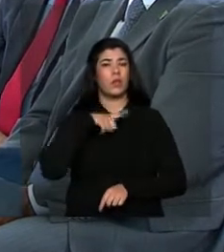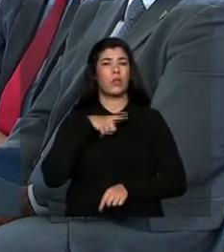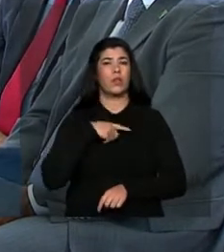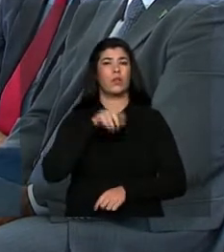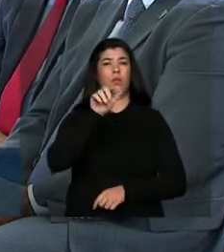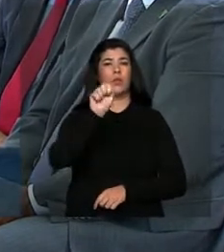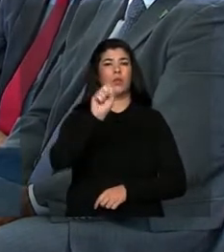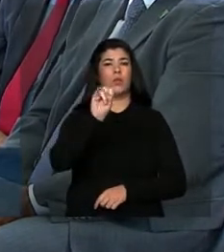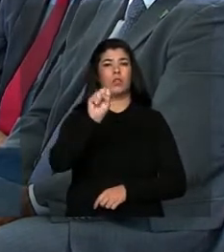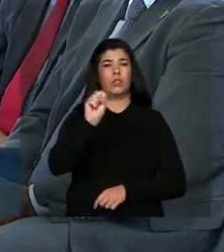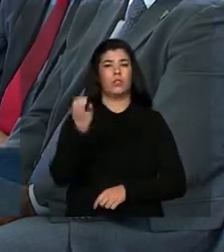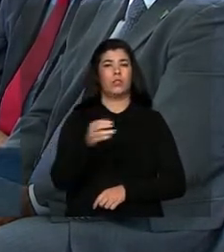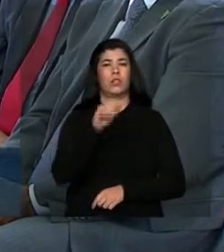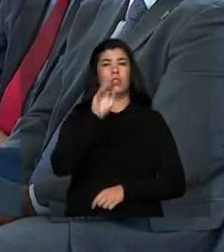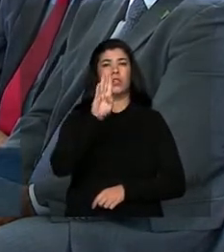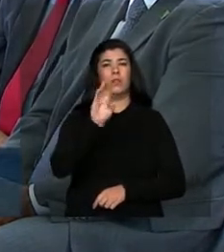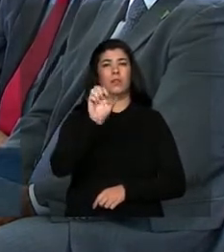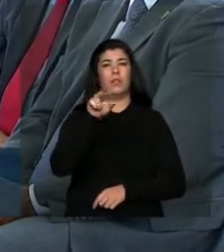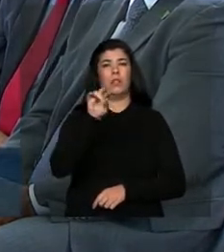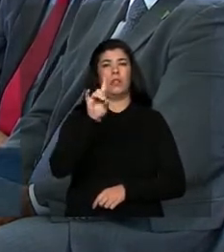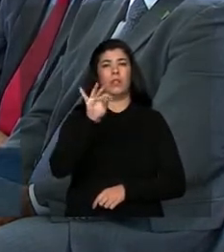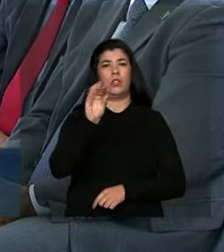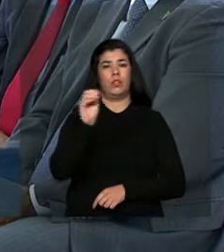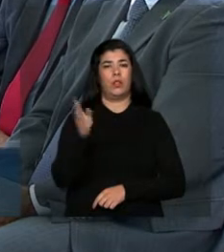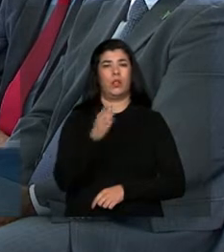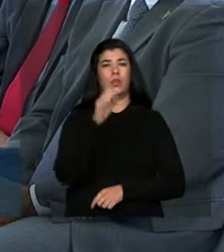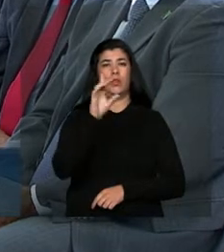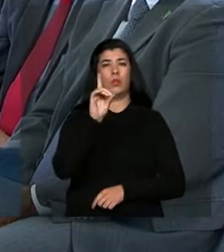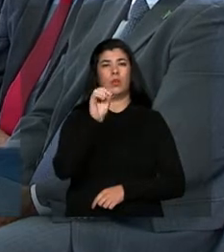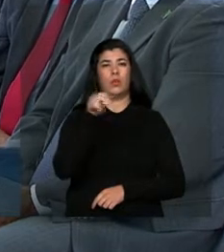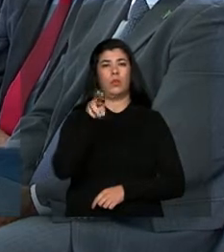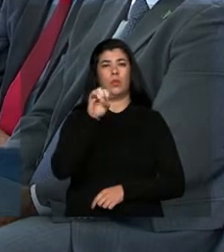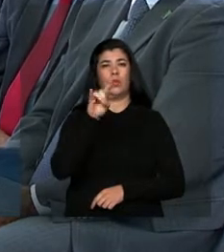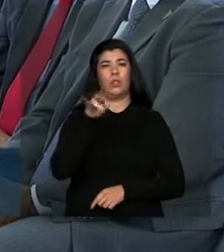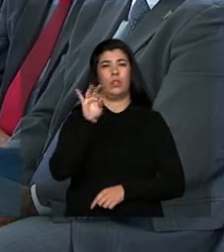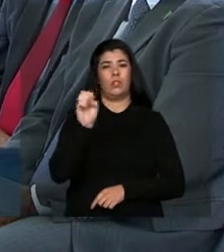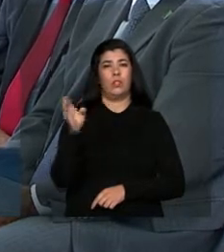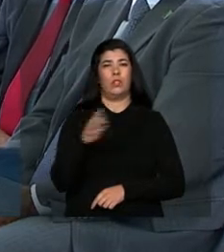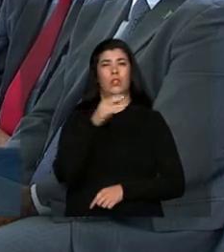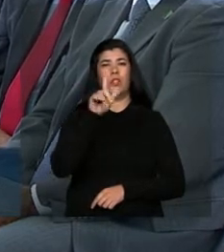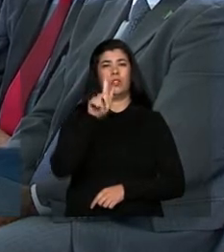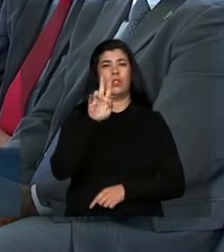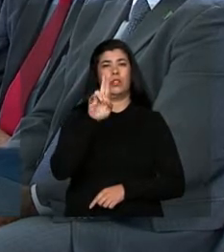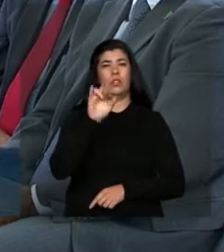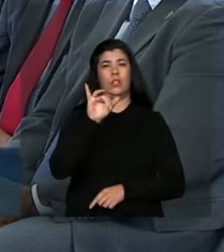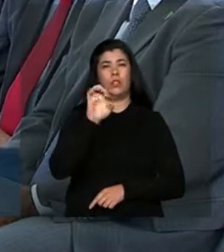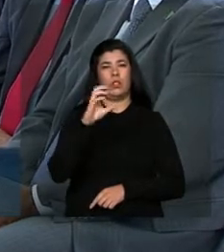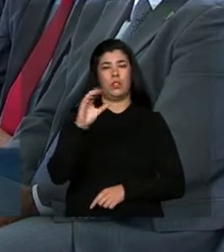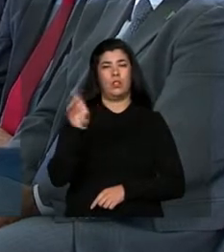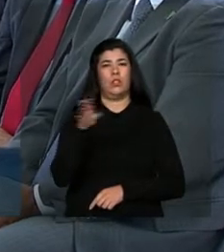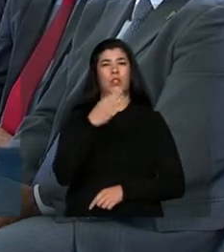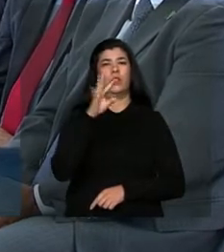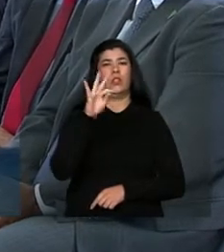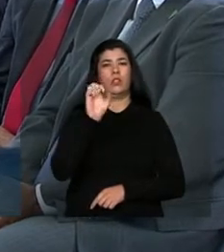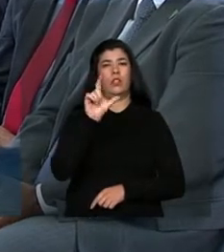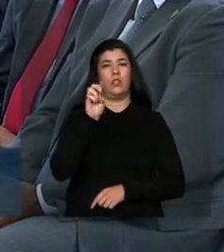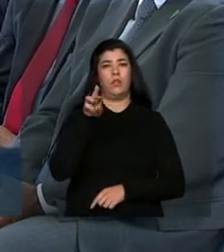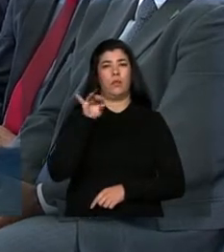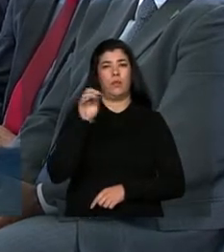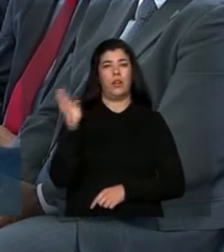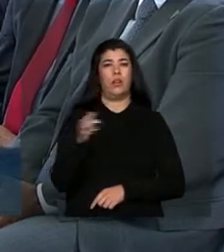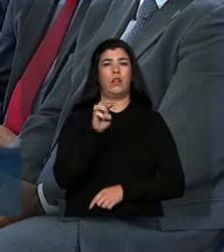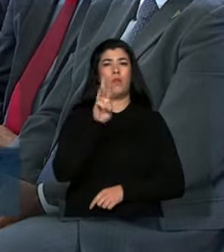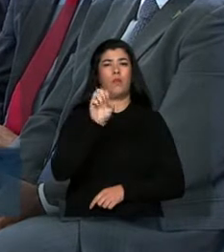Gurgax, Benedito de Lira, Donizete Nogueira, Gleice Hoffmann, Teomário Mota, Wellington